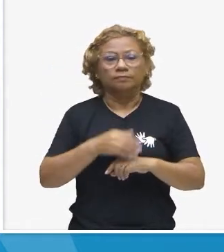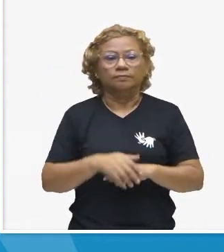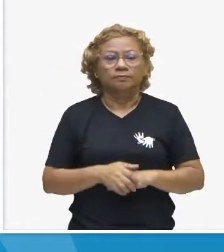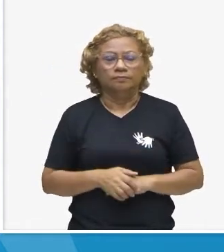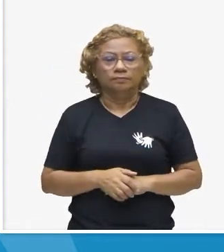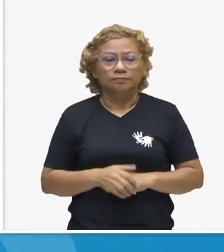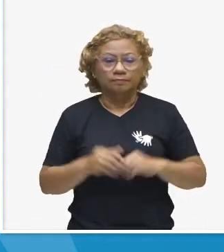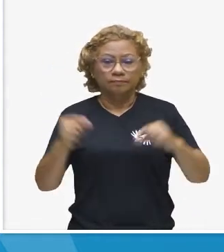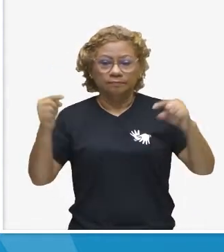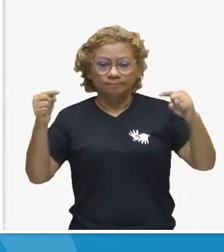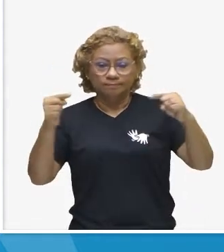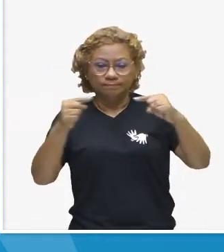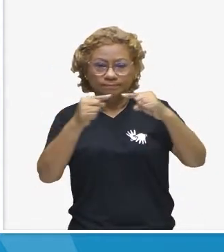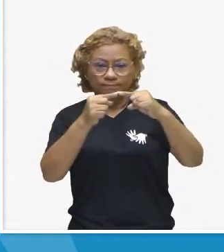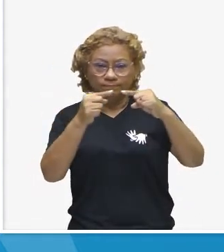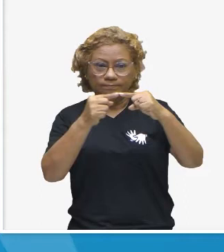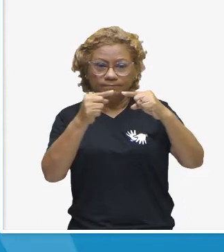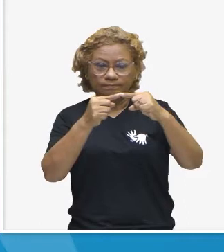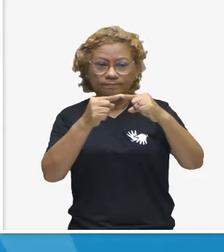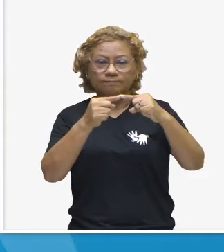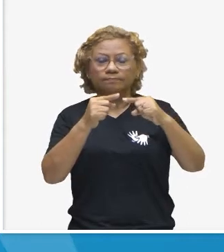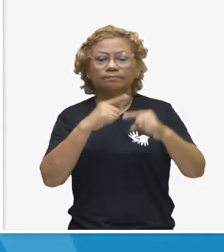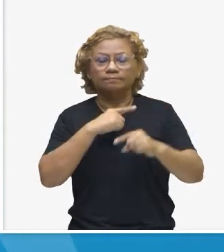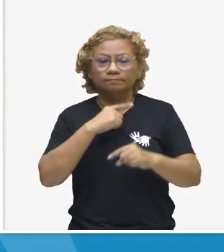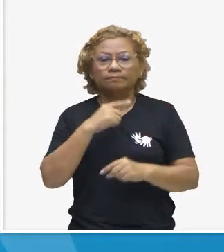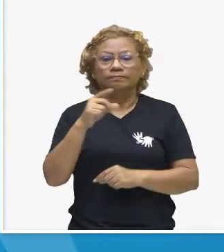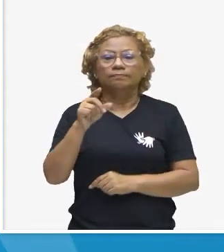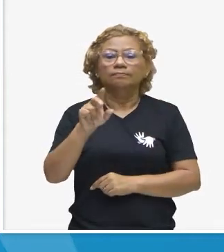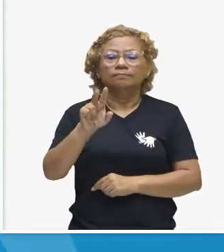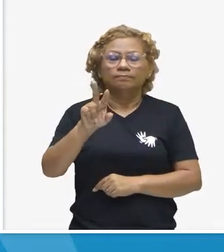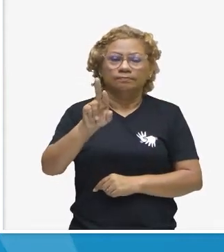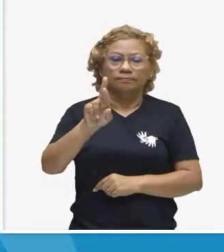são correspondentes, eles se correspondem.